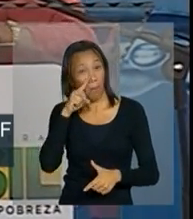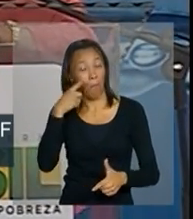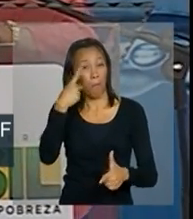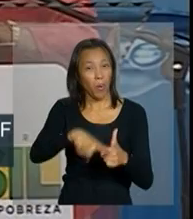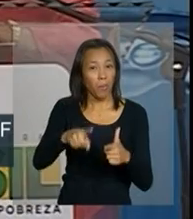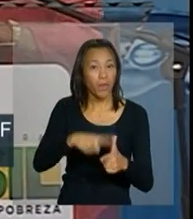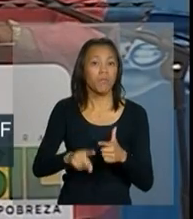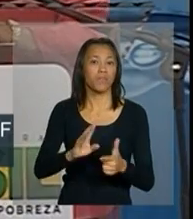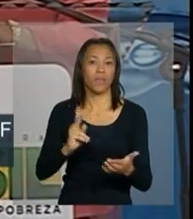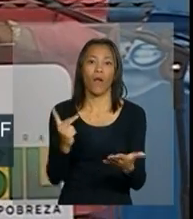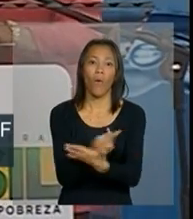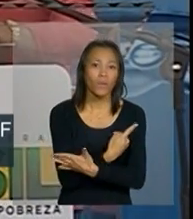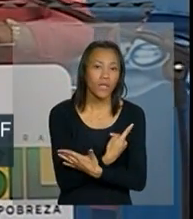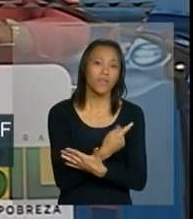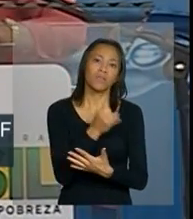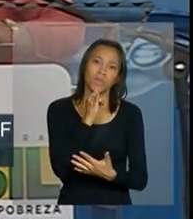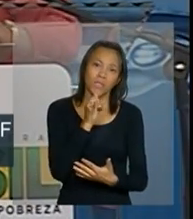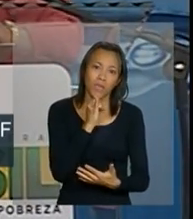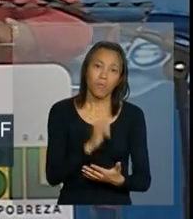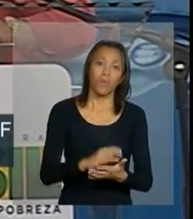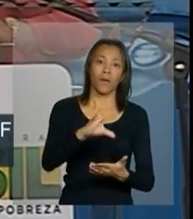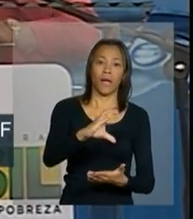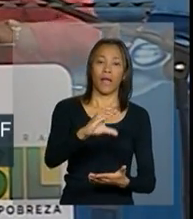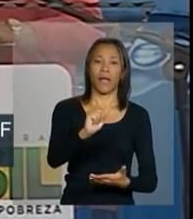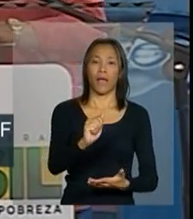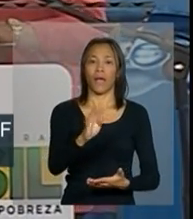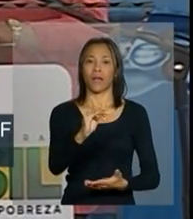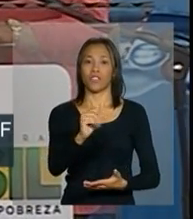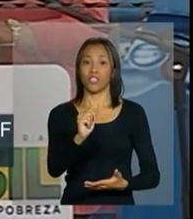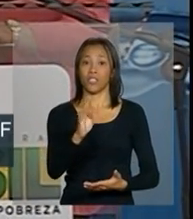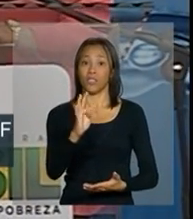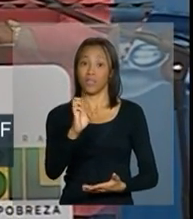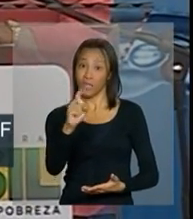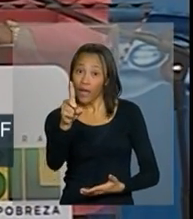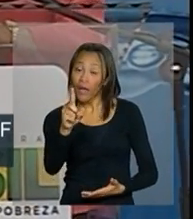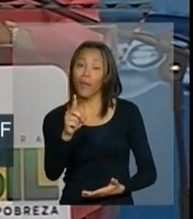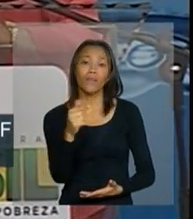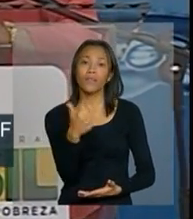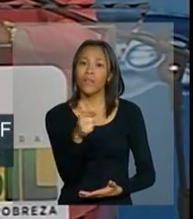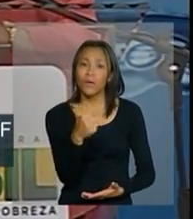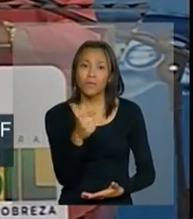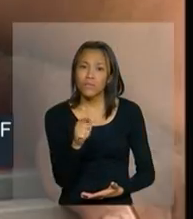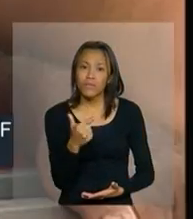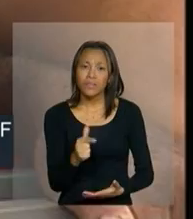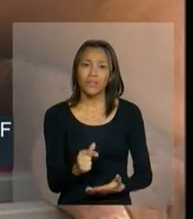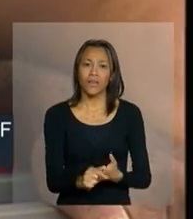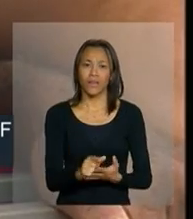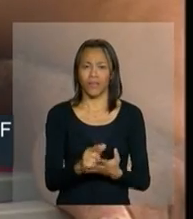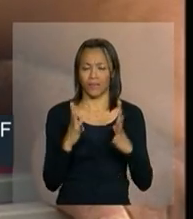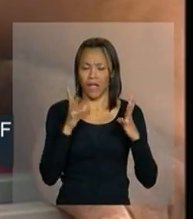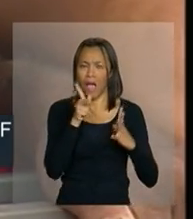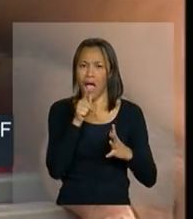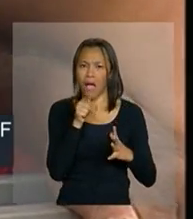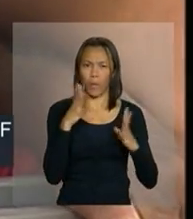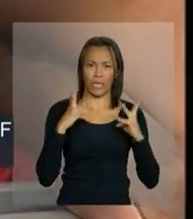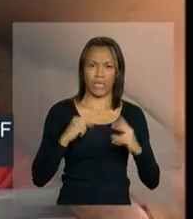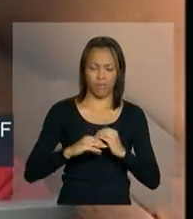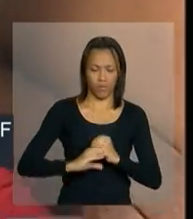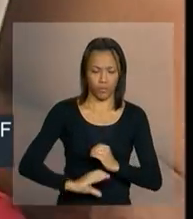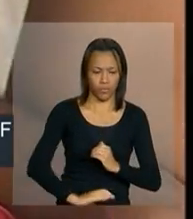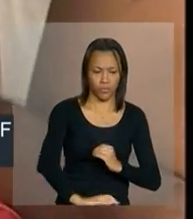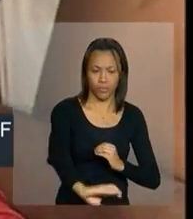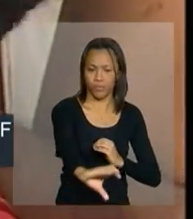é o fato, por exemplo, de Caetité não ter um sistema de saneamento, e nós